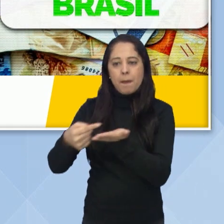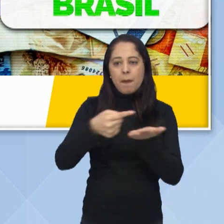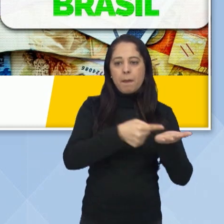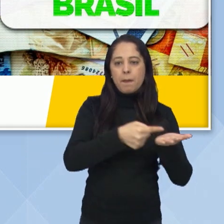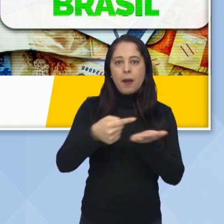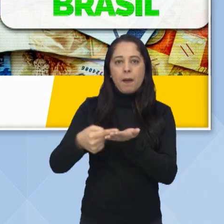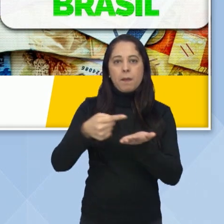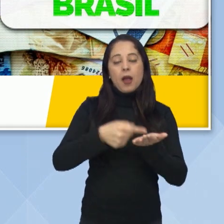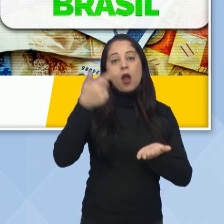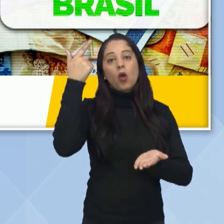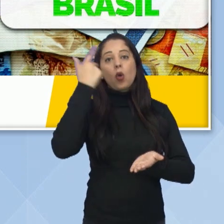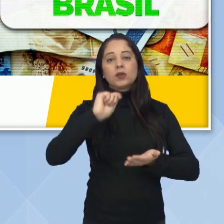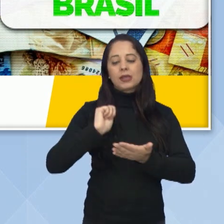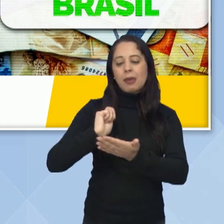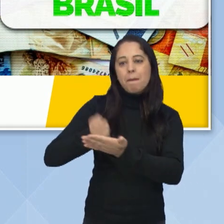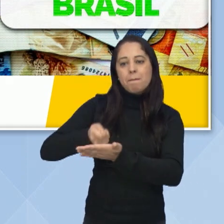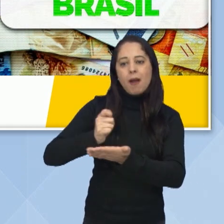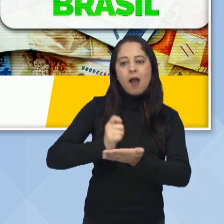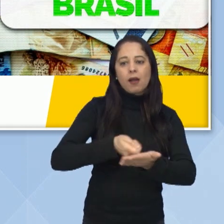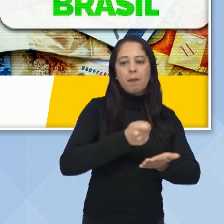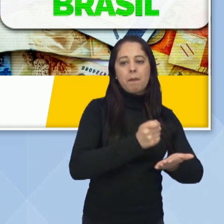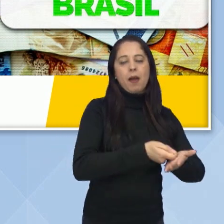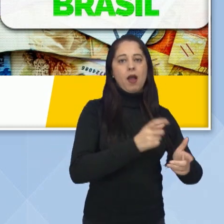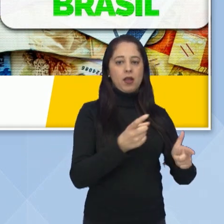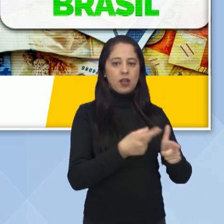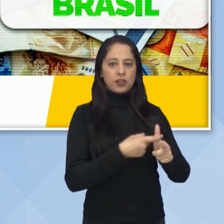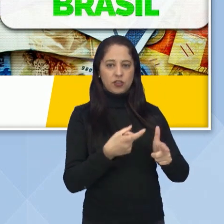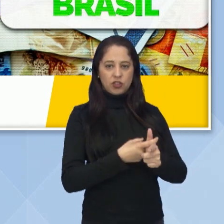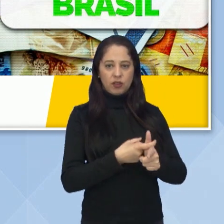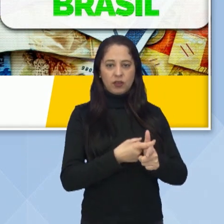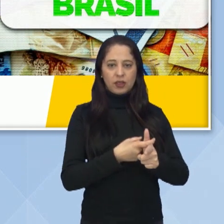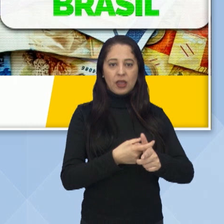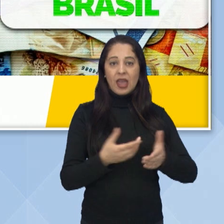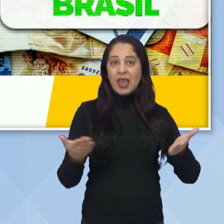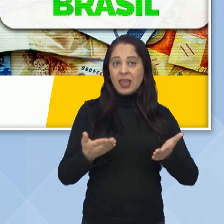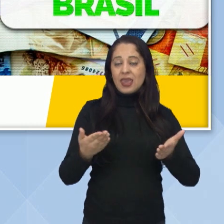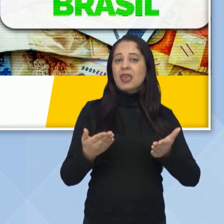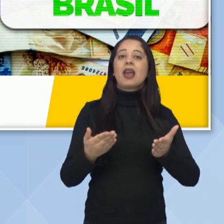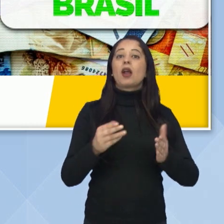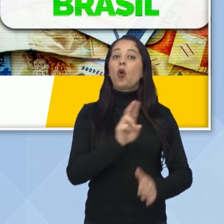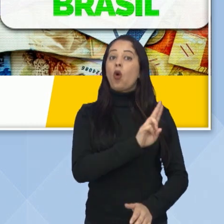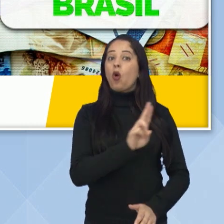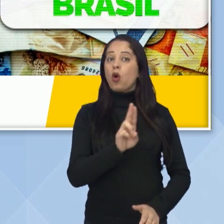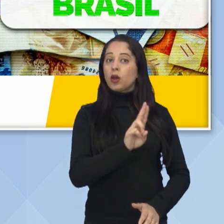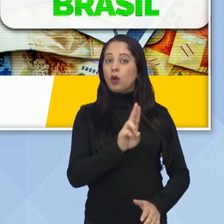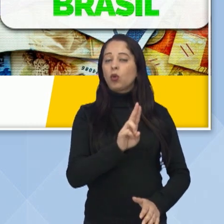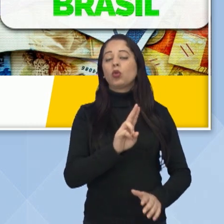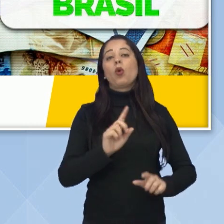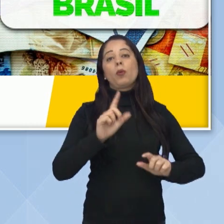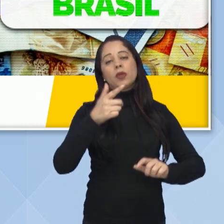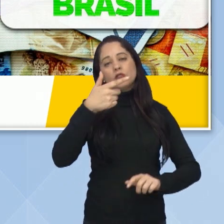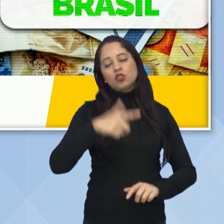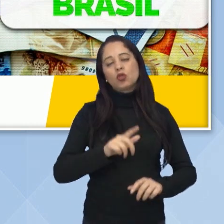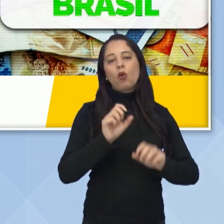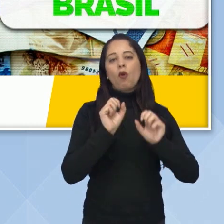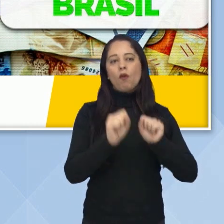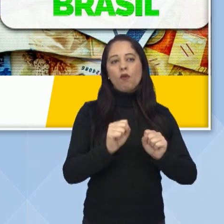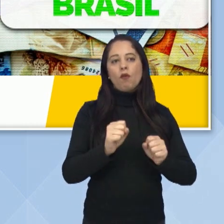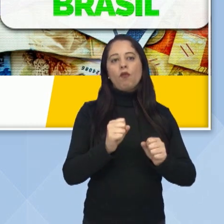com melhores condições e a recuperação da situação de crédito de quem